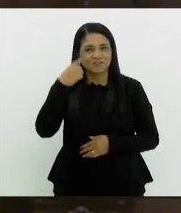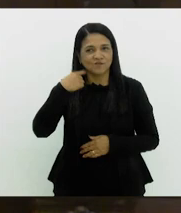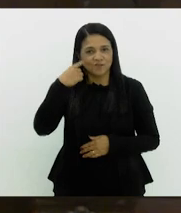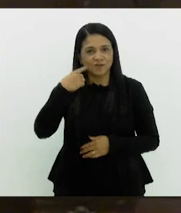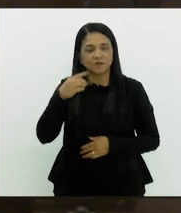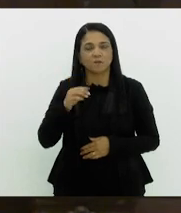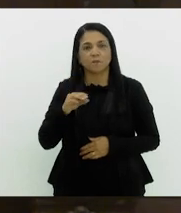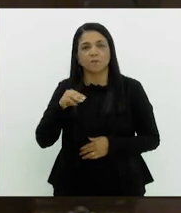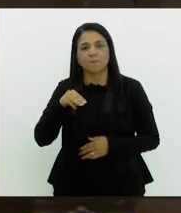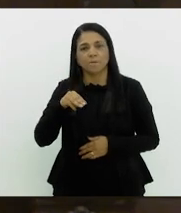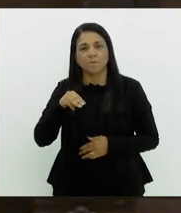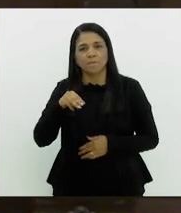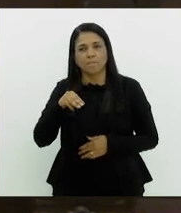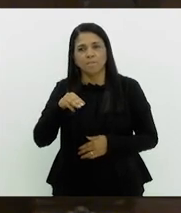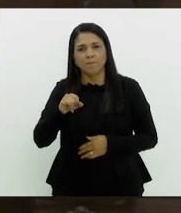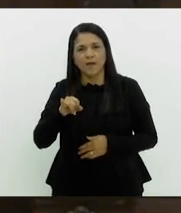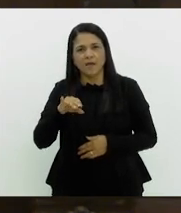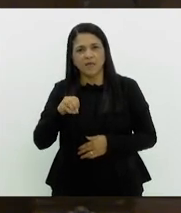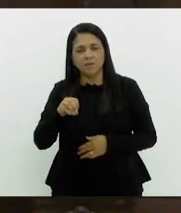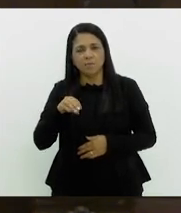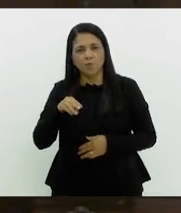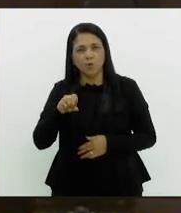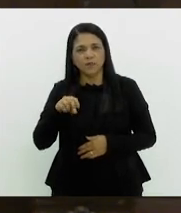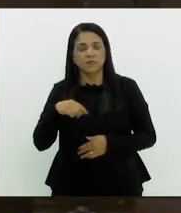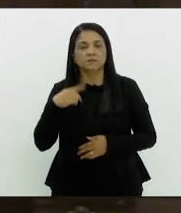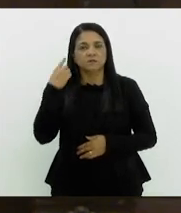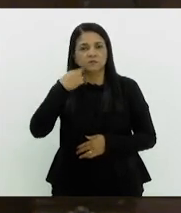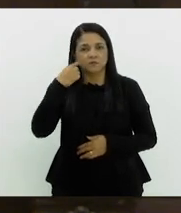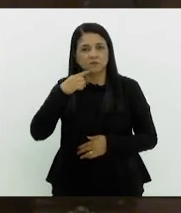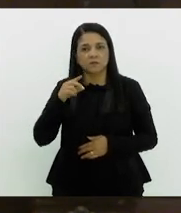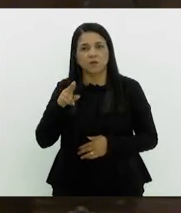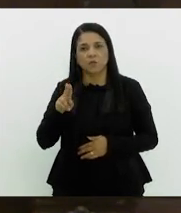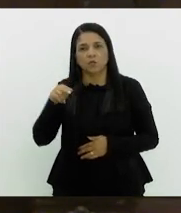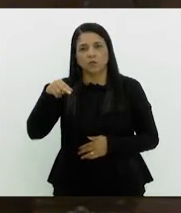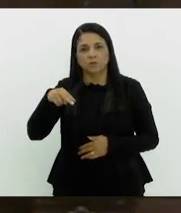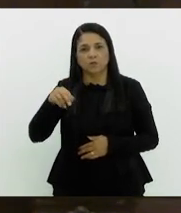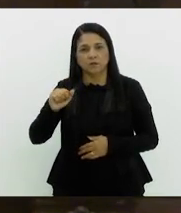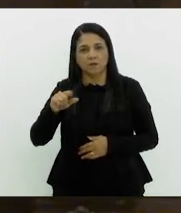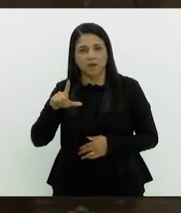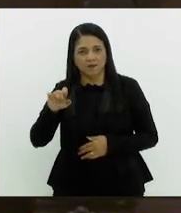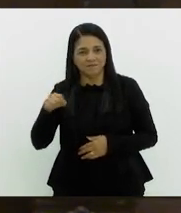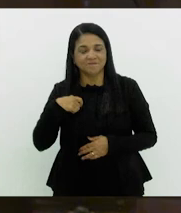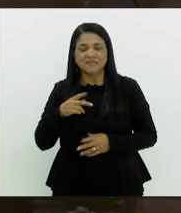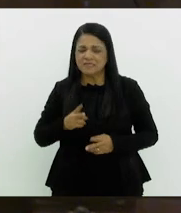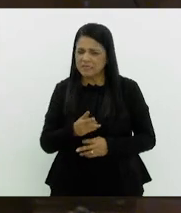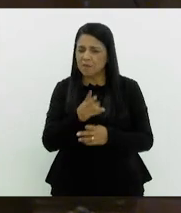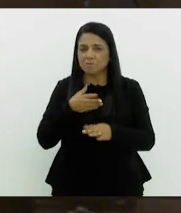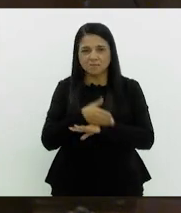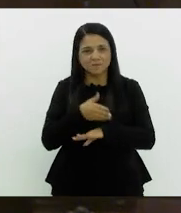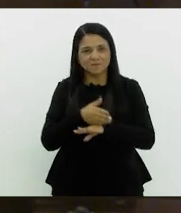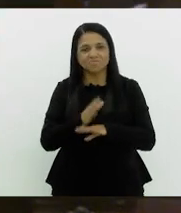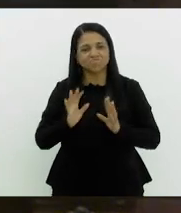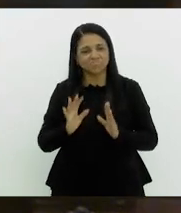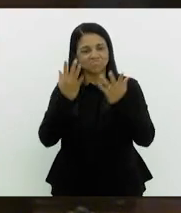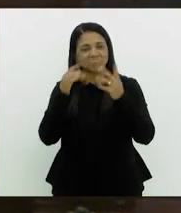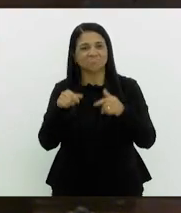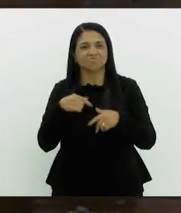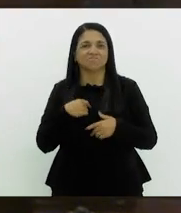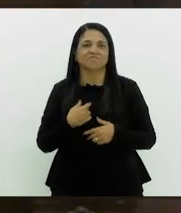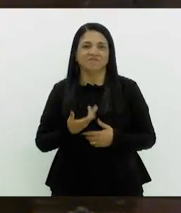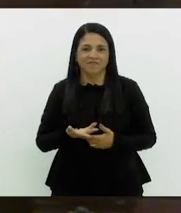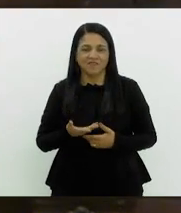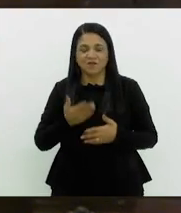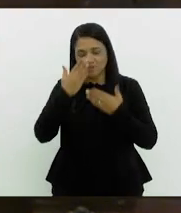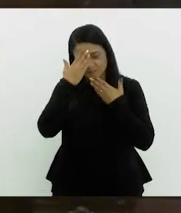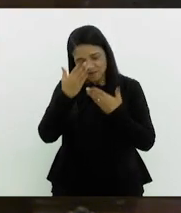que é advogado da nossa querida UNALI, sempre presente, prestigiando os nossos eventos. Muito obrigada, doutor Maimone,